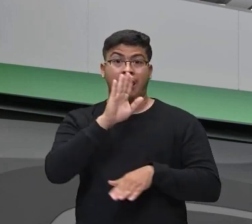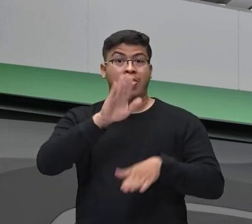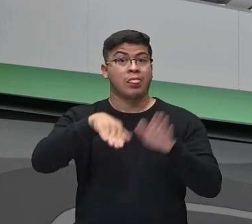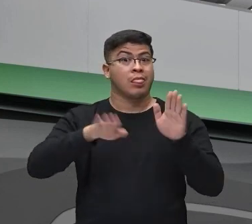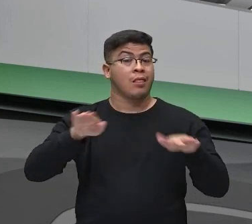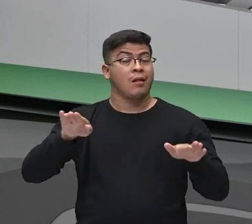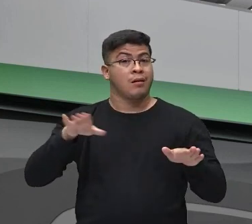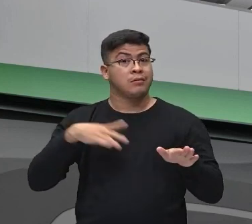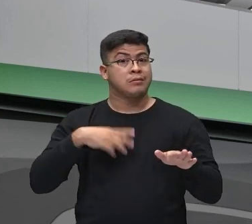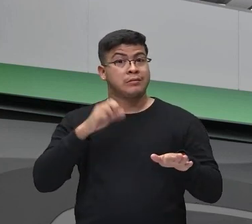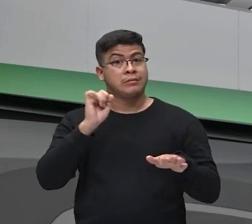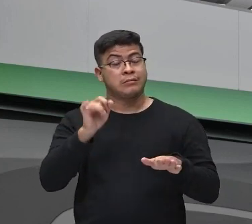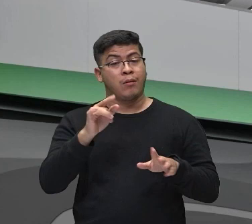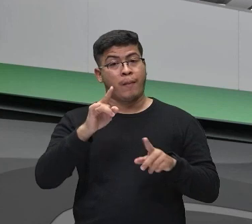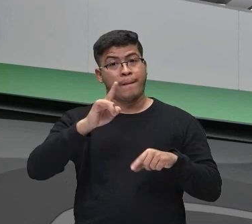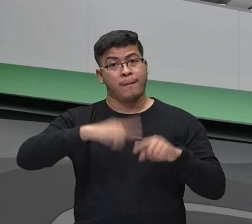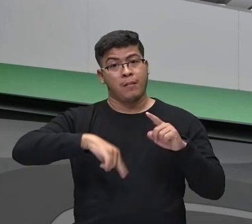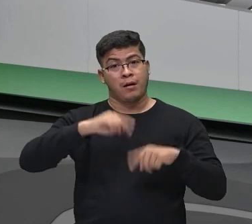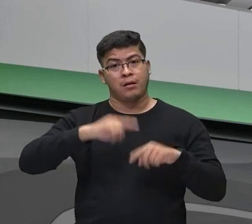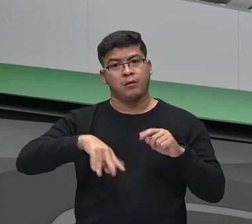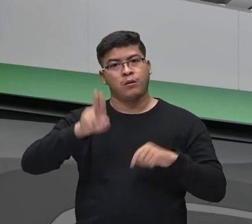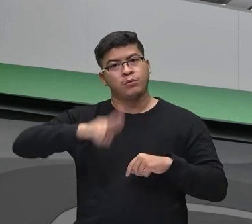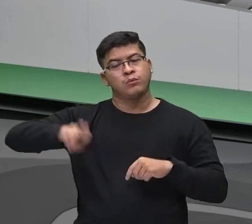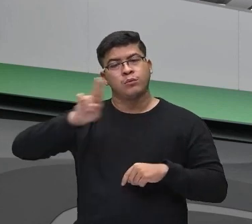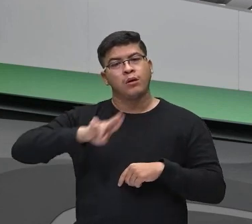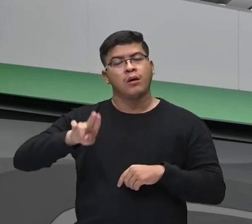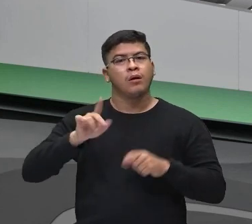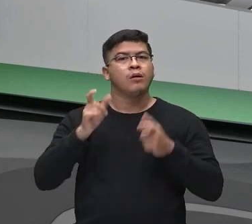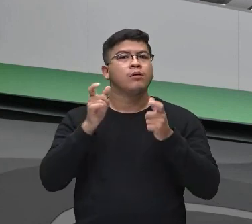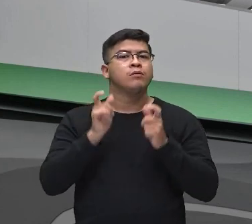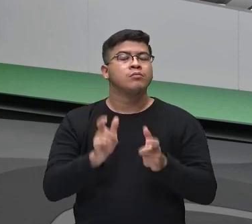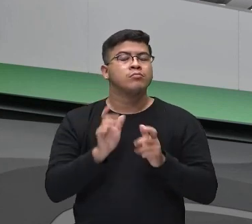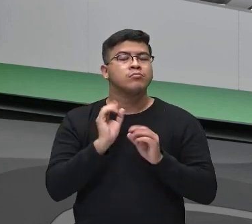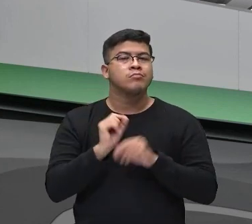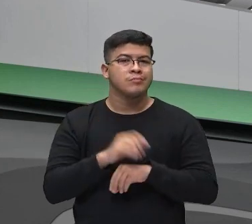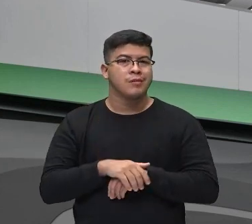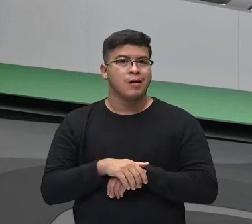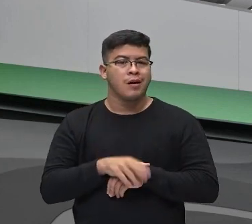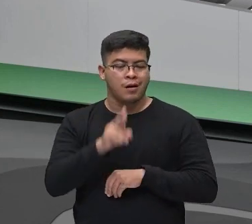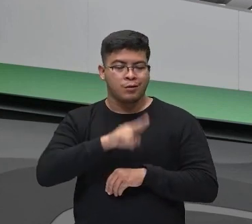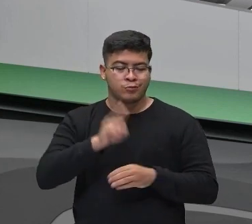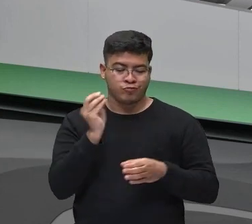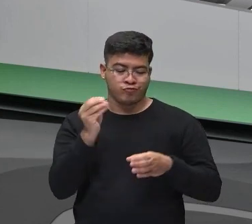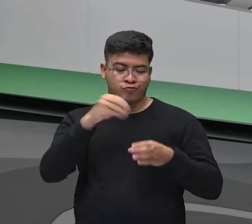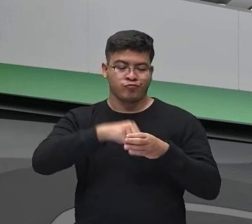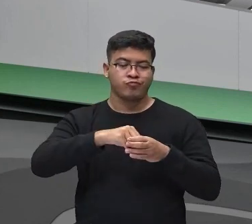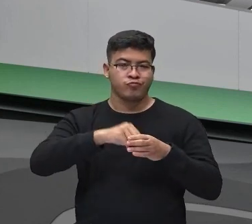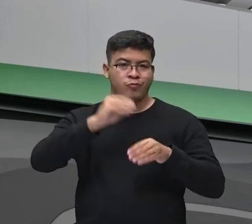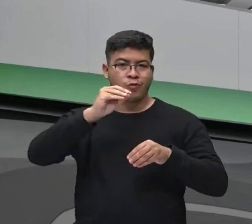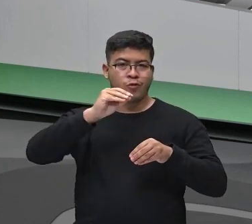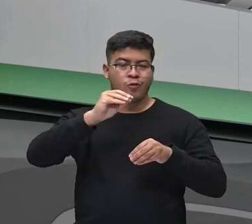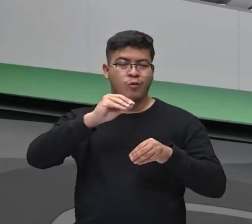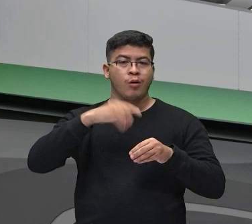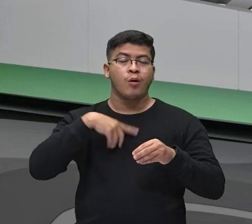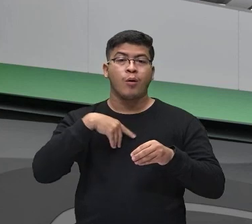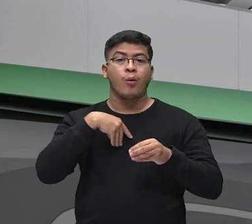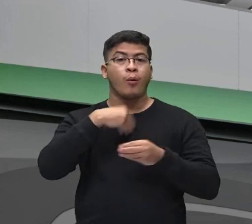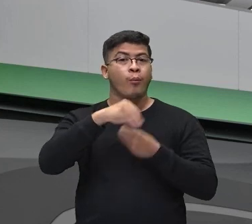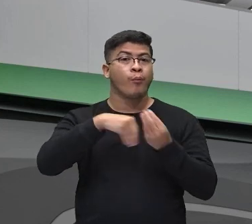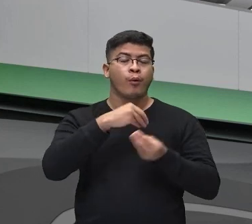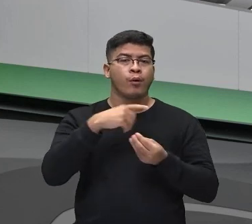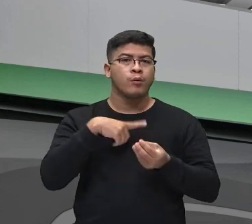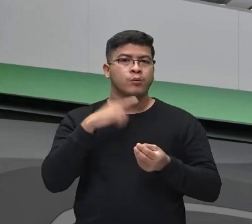dependendo dos materiais que são utilizados nas garrafas térmicas, esse nível de guardar